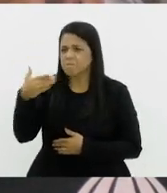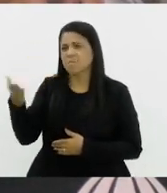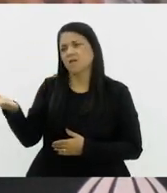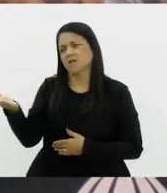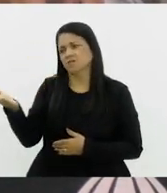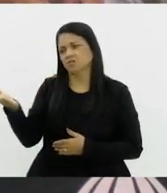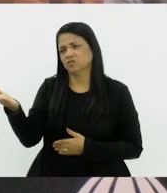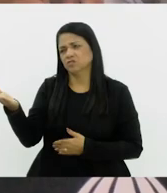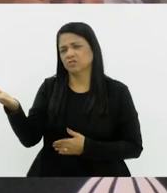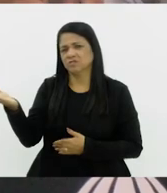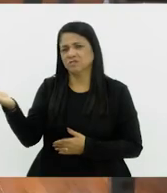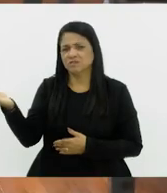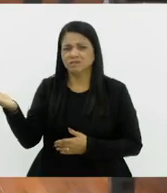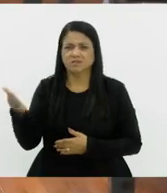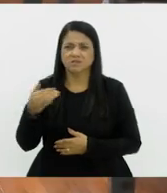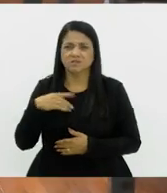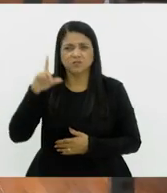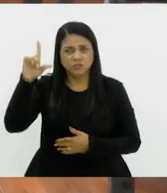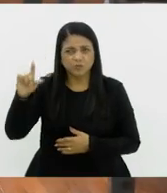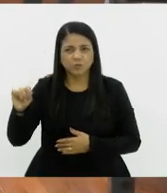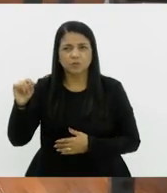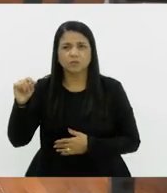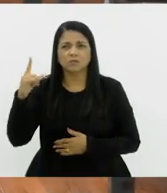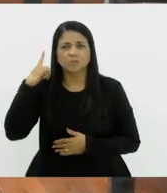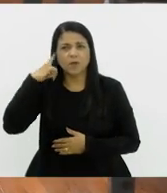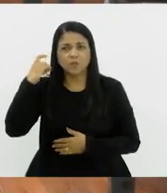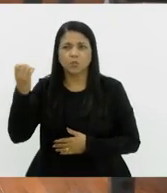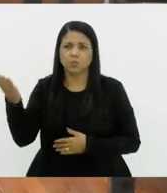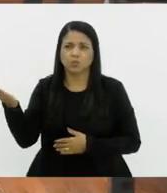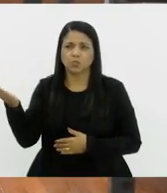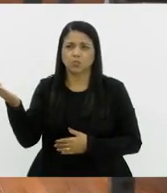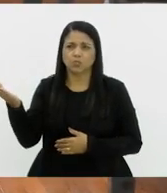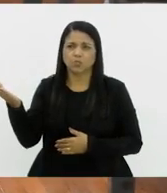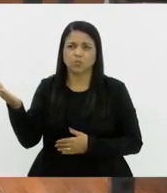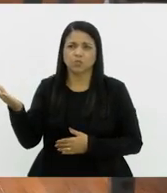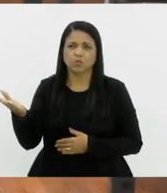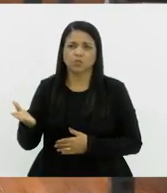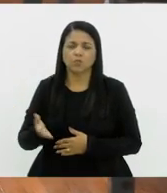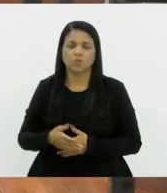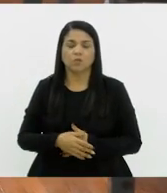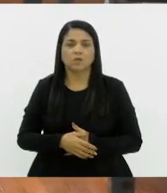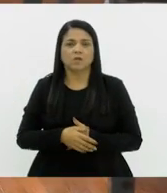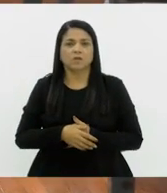está fazendo barulho lá. Porque interfere. Falando alto.